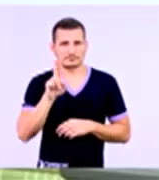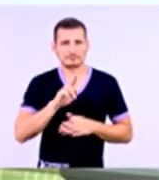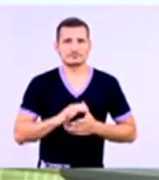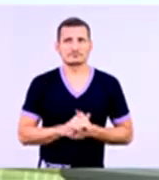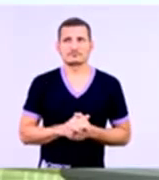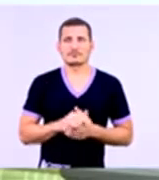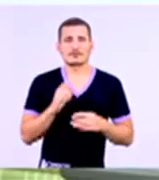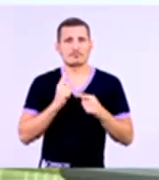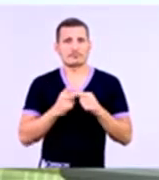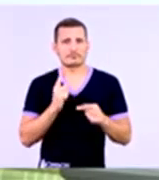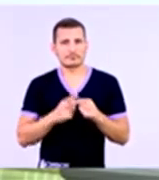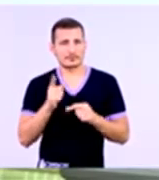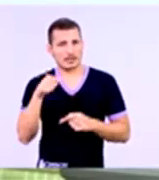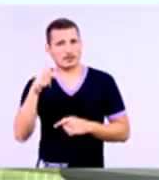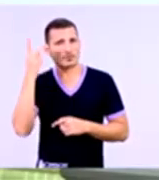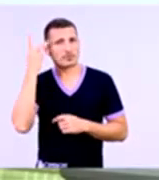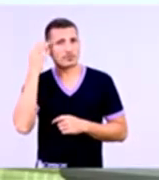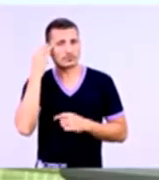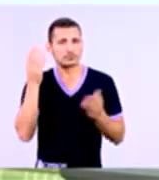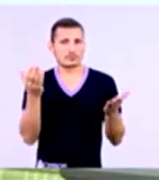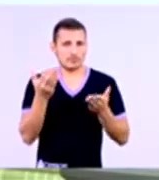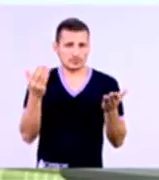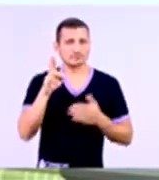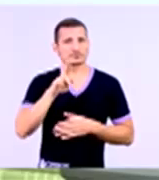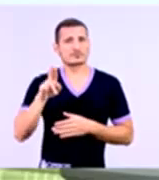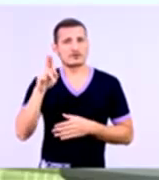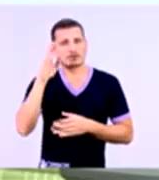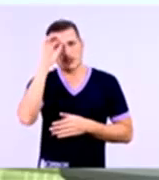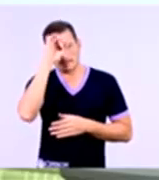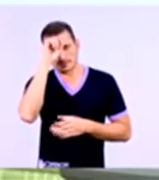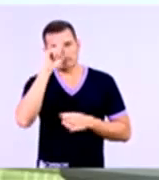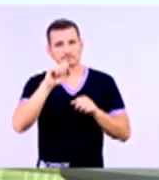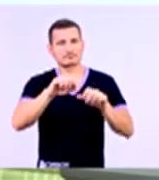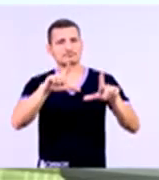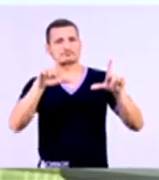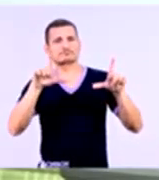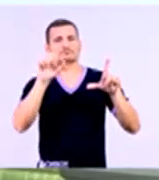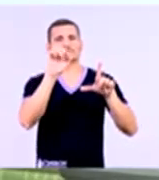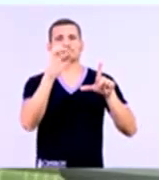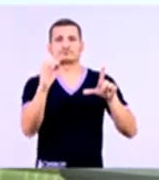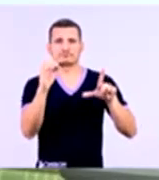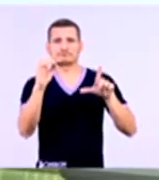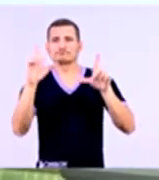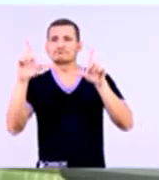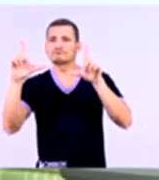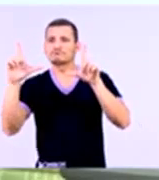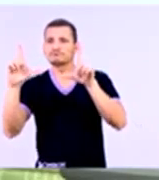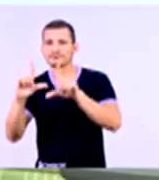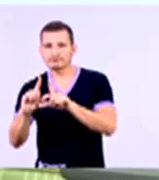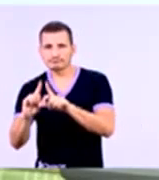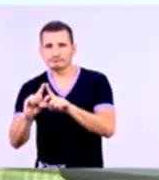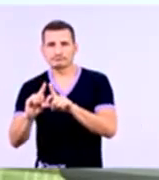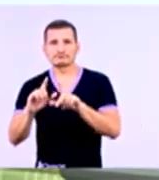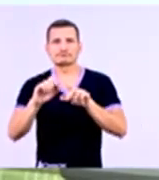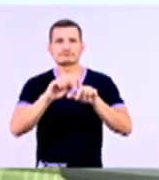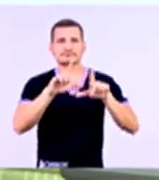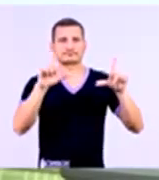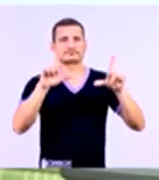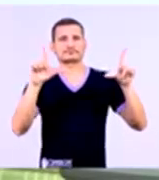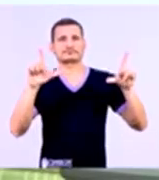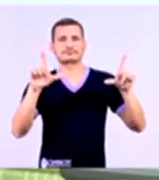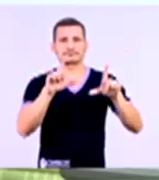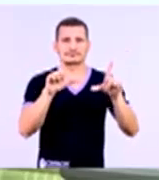é comum hoje os usuários aprenderem a abrir janelas no sistema operacional, a fechar janelas, a dimensionar a